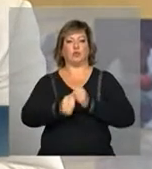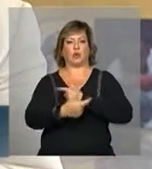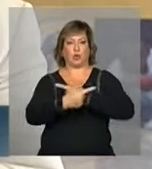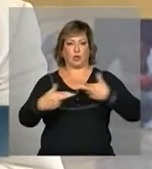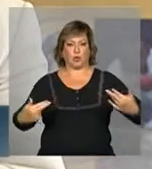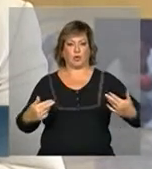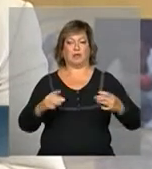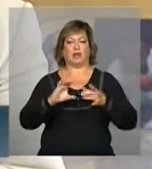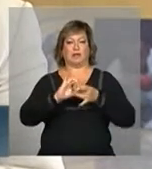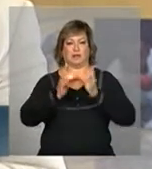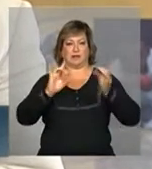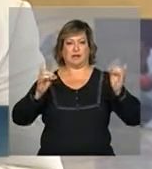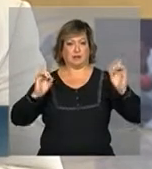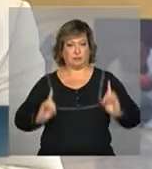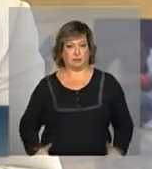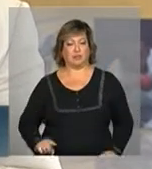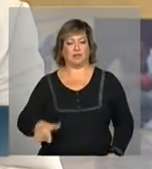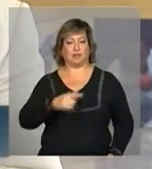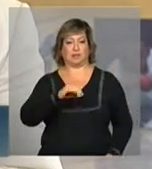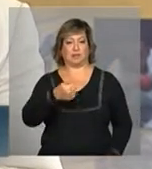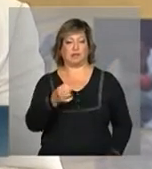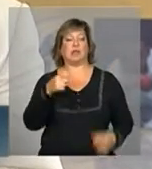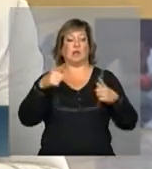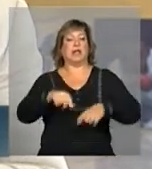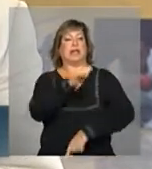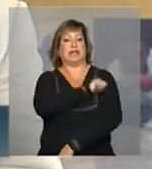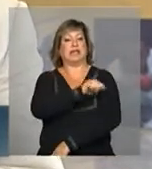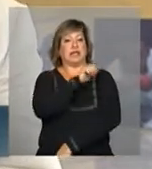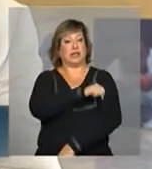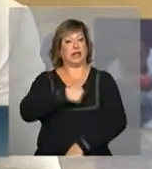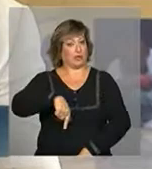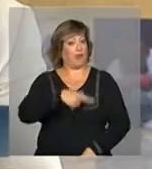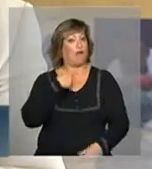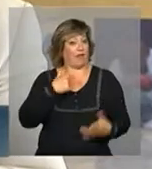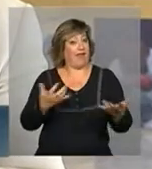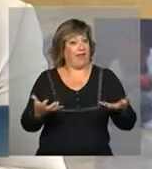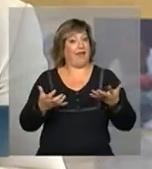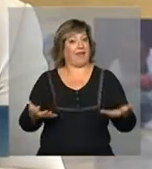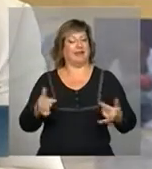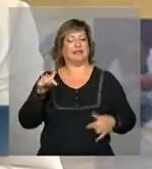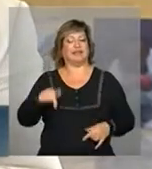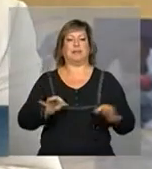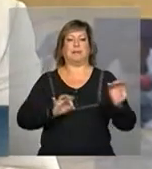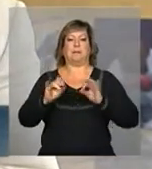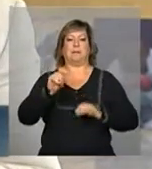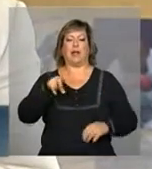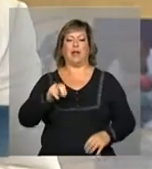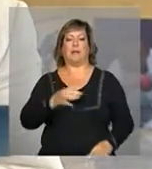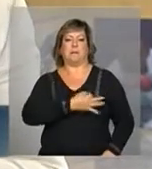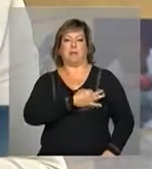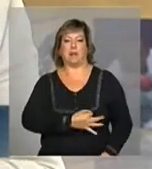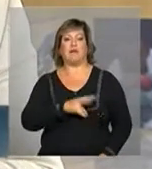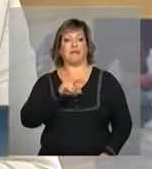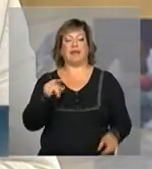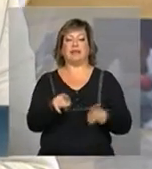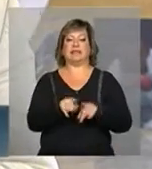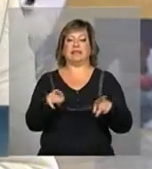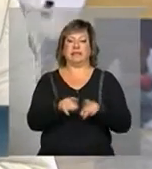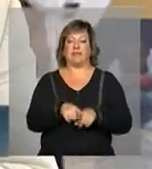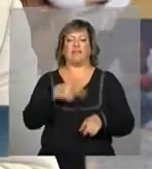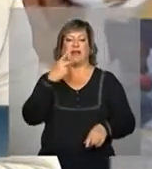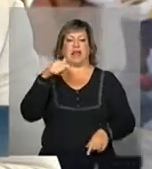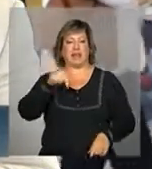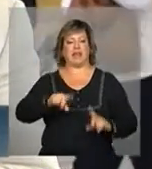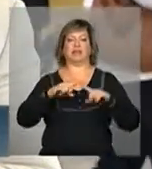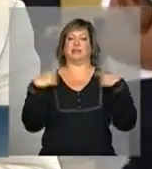Paralímpicos de 2016, na cidade do Rio de Janeiro. Essa é uma das metas do plano medalhas, que também vai ser comentado